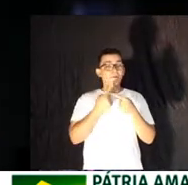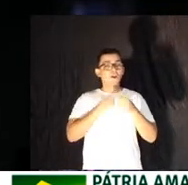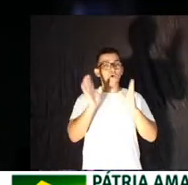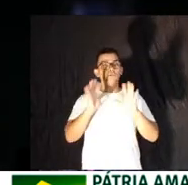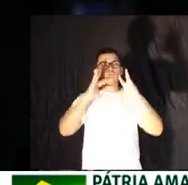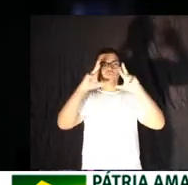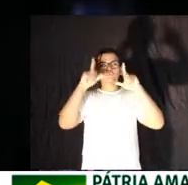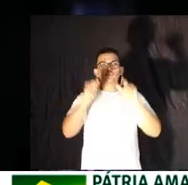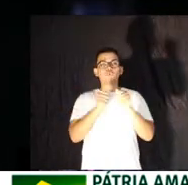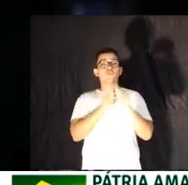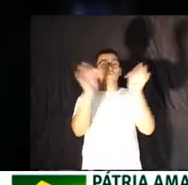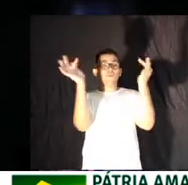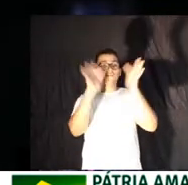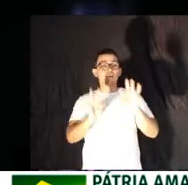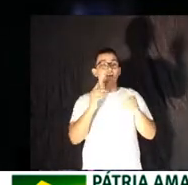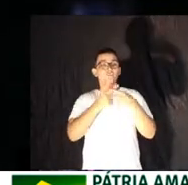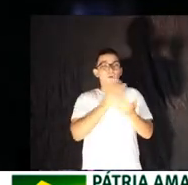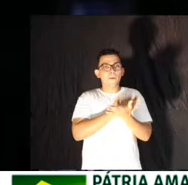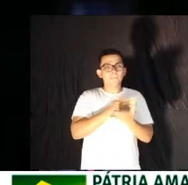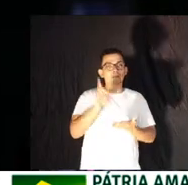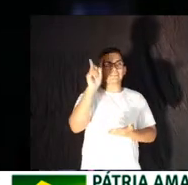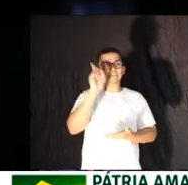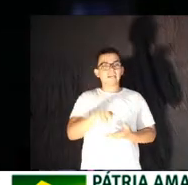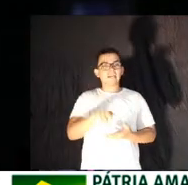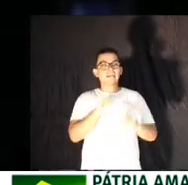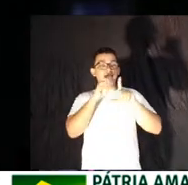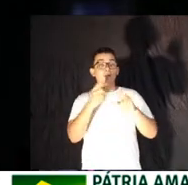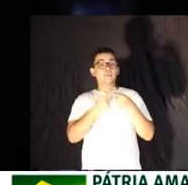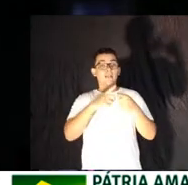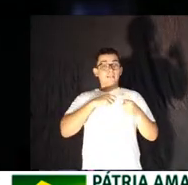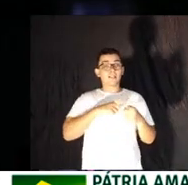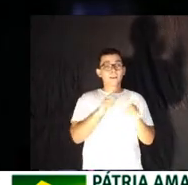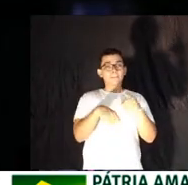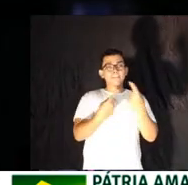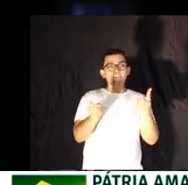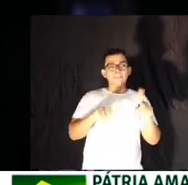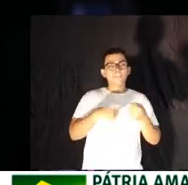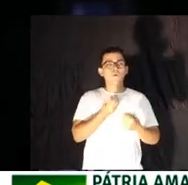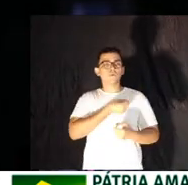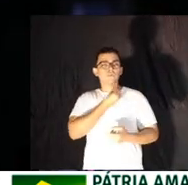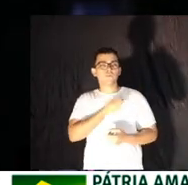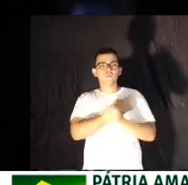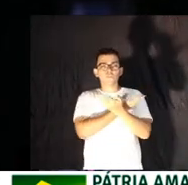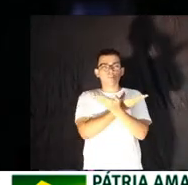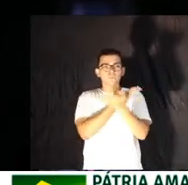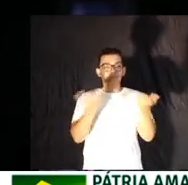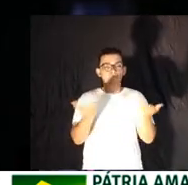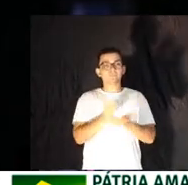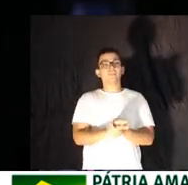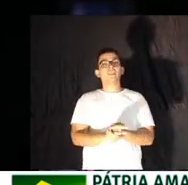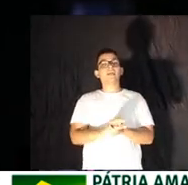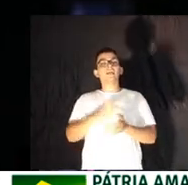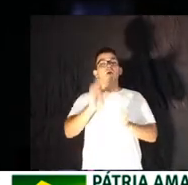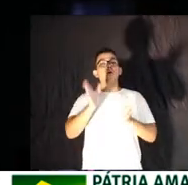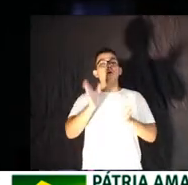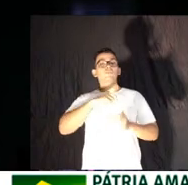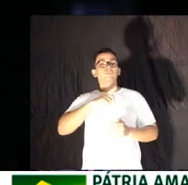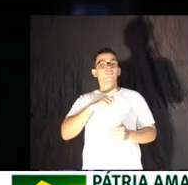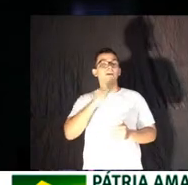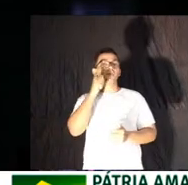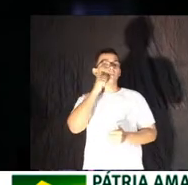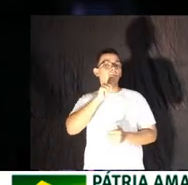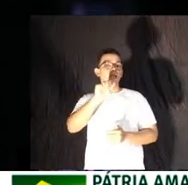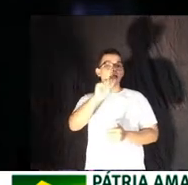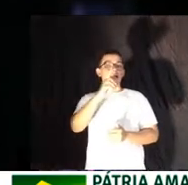meio tremendo aqui, mas já vamos se soltar, porque tem música ao vivo para você. Quem vai estar cantando com a gente é